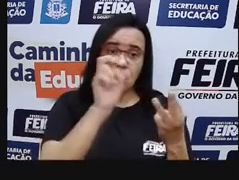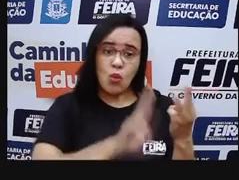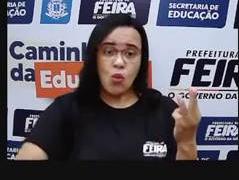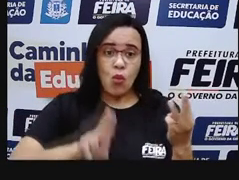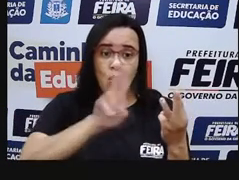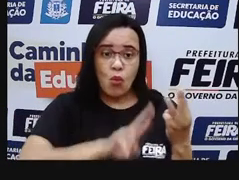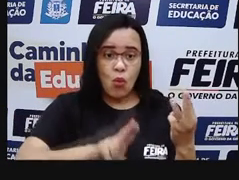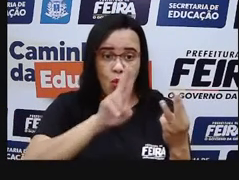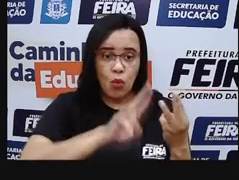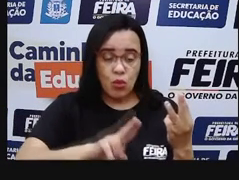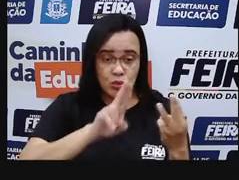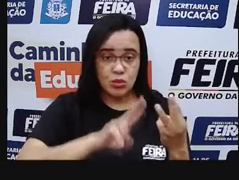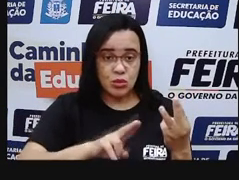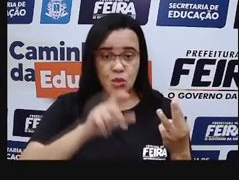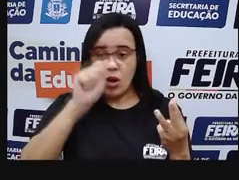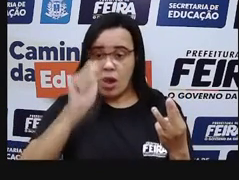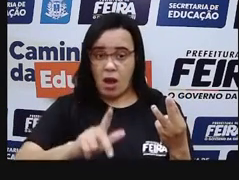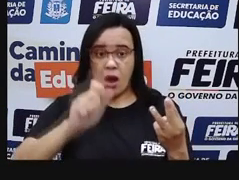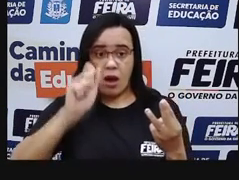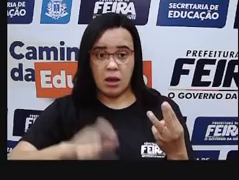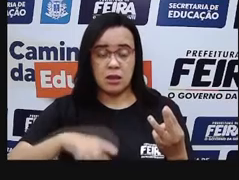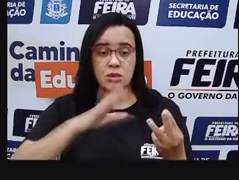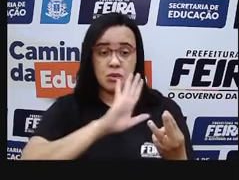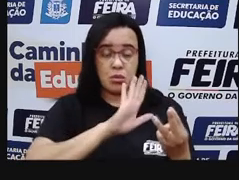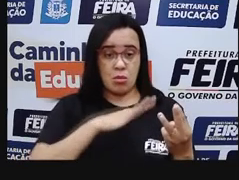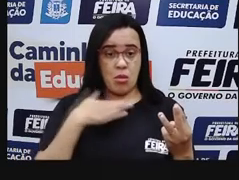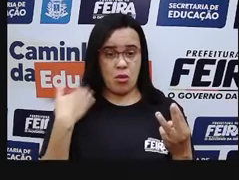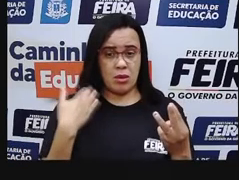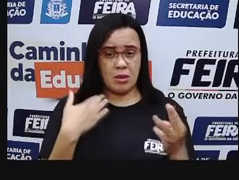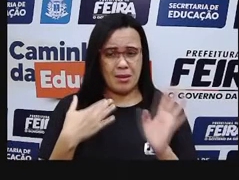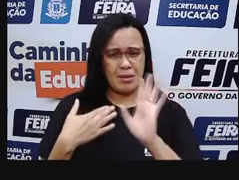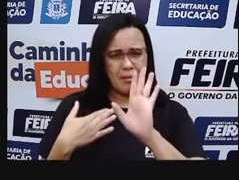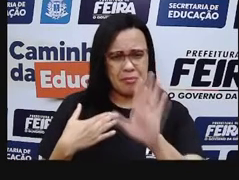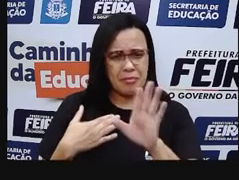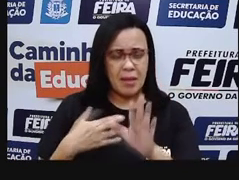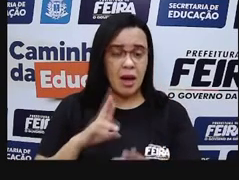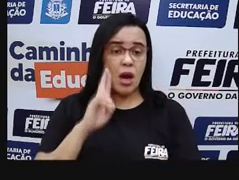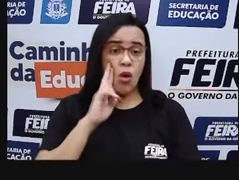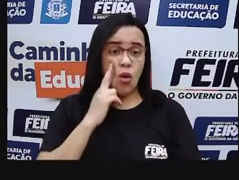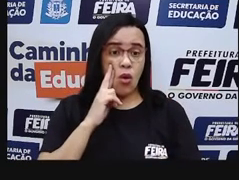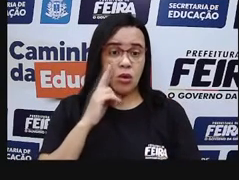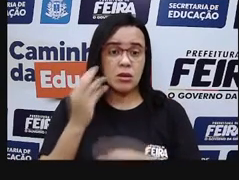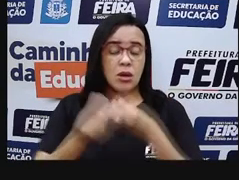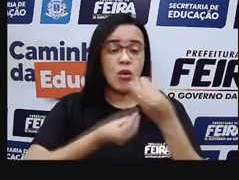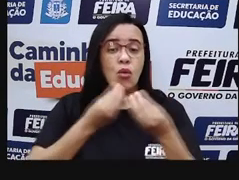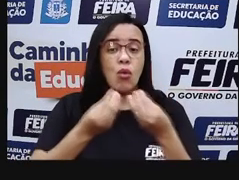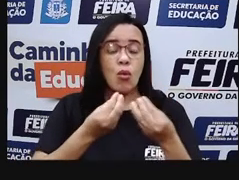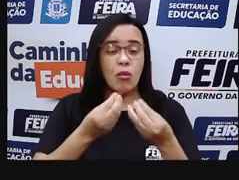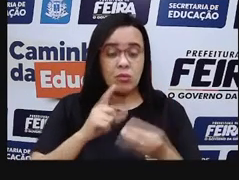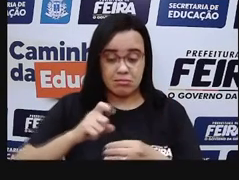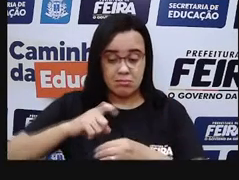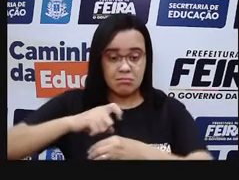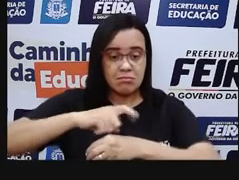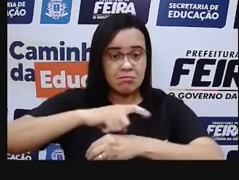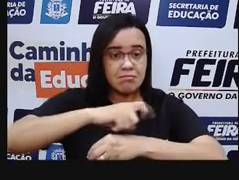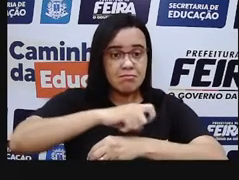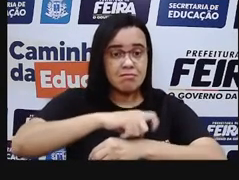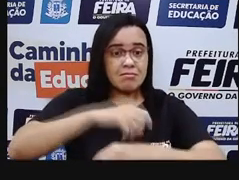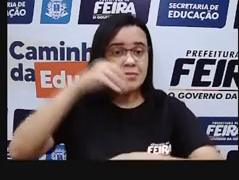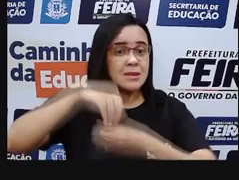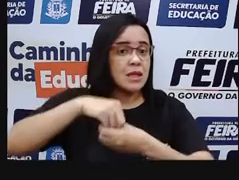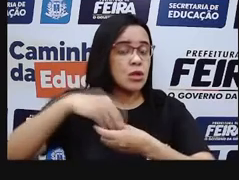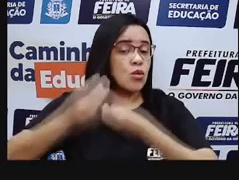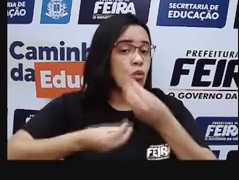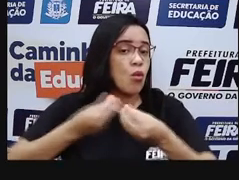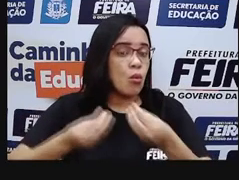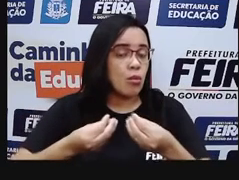marcou as bactérias azuis macias rosinhas matou não matou pro e ele ficou dois